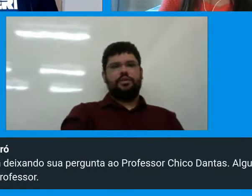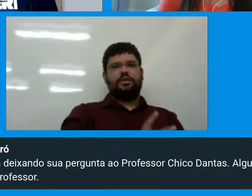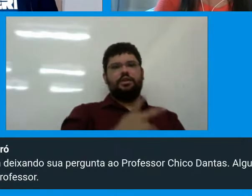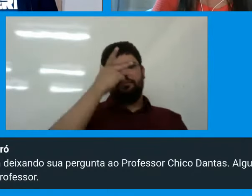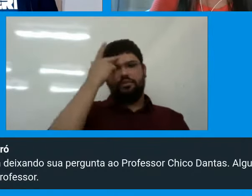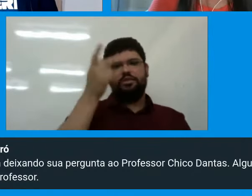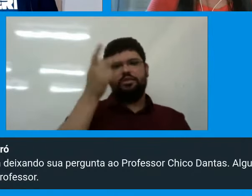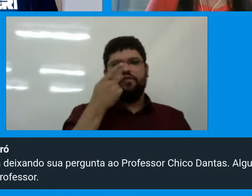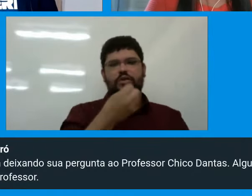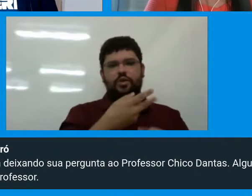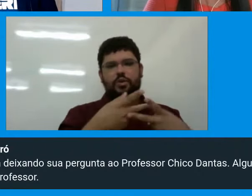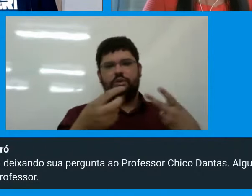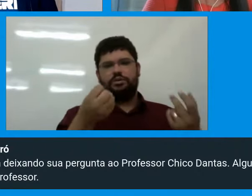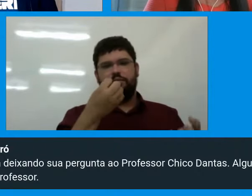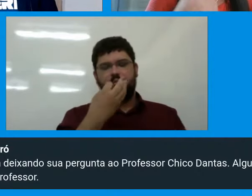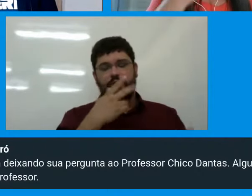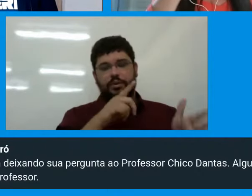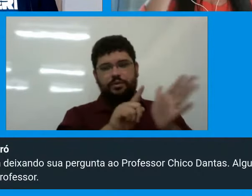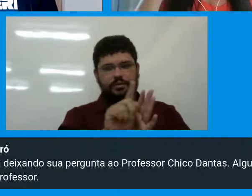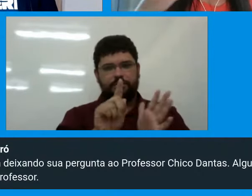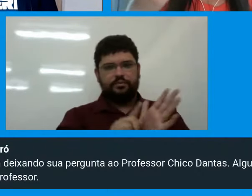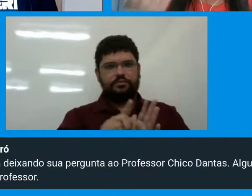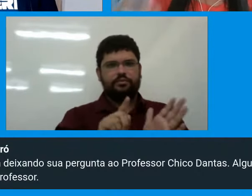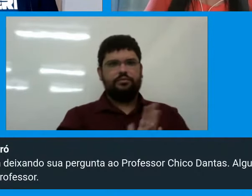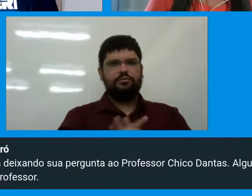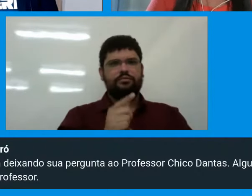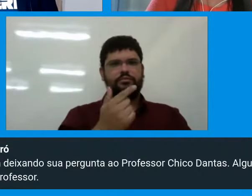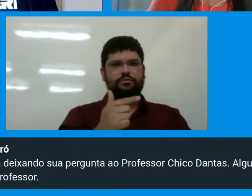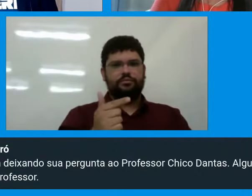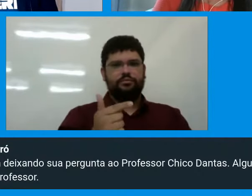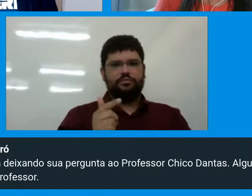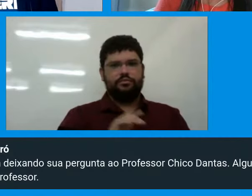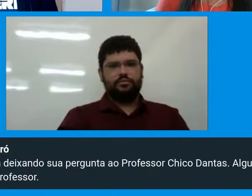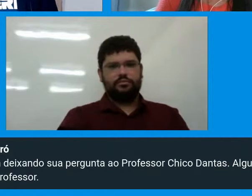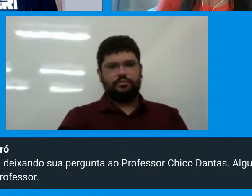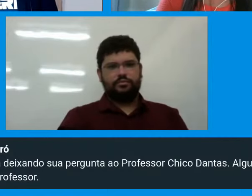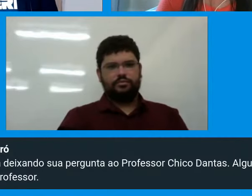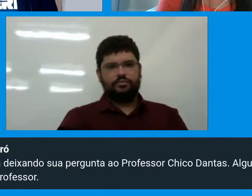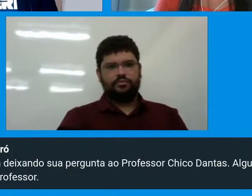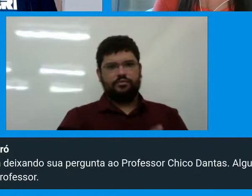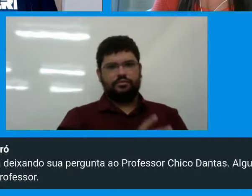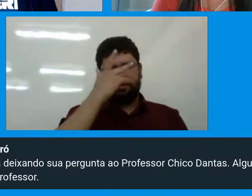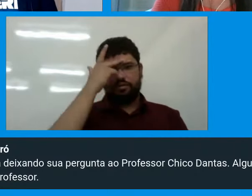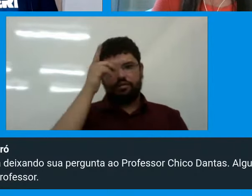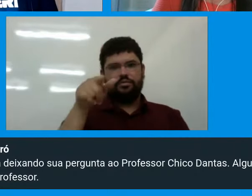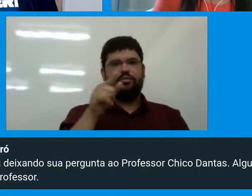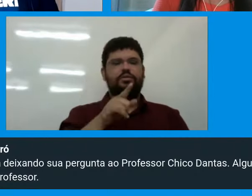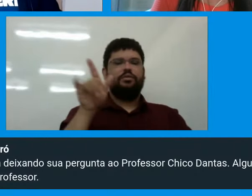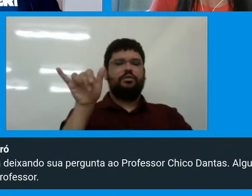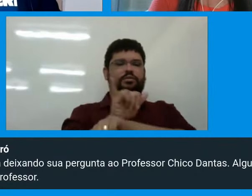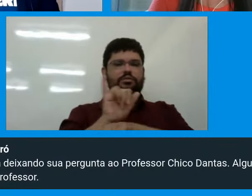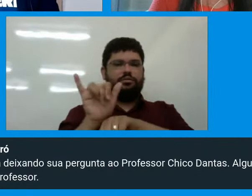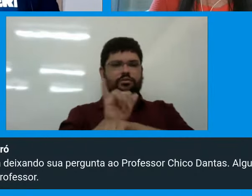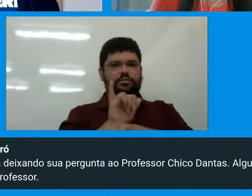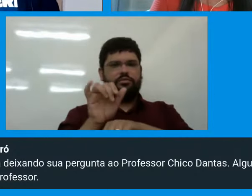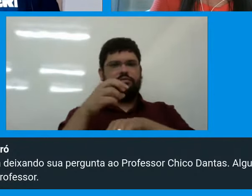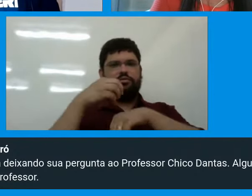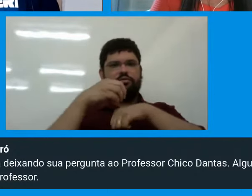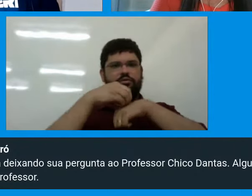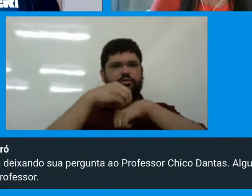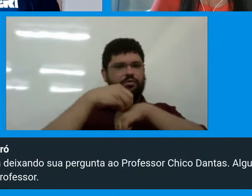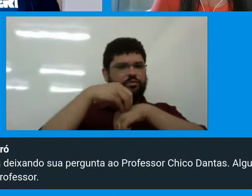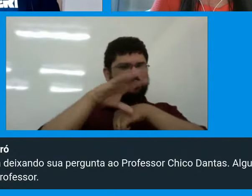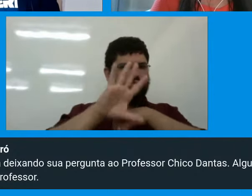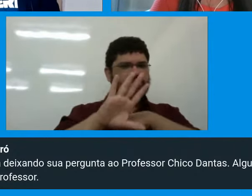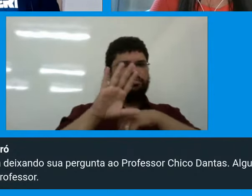elogios, como também os questionamentos. Desde já digo a todo o pessoal que está aí conectado com a gente, que os slides e